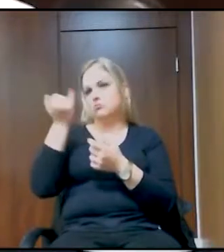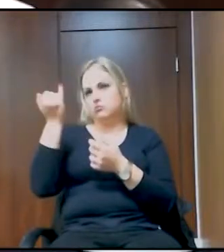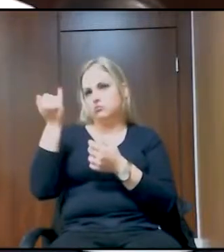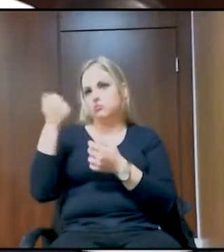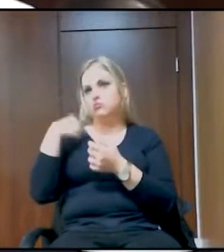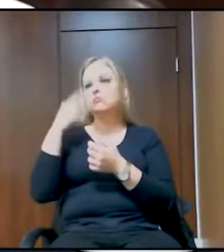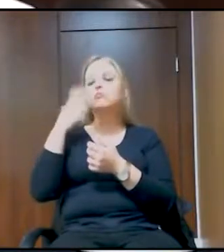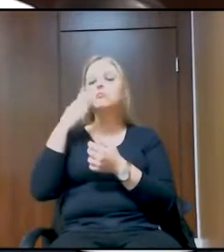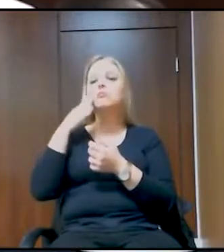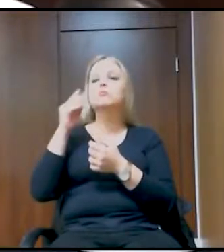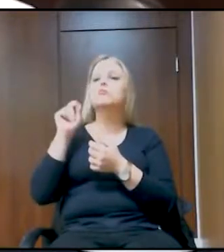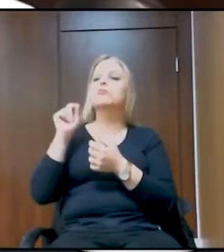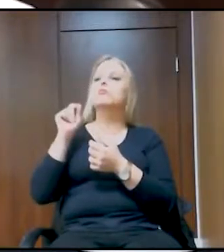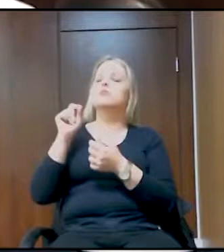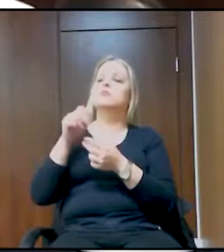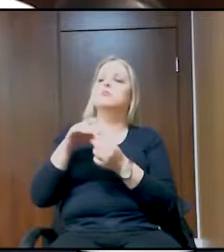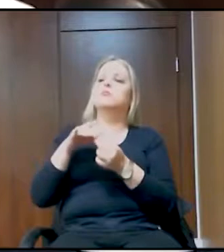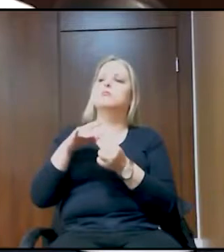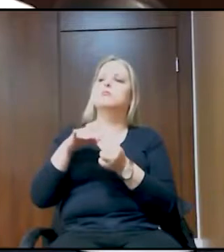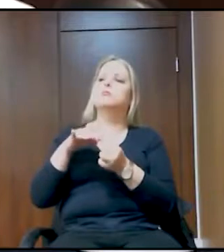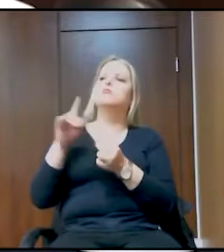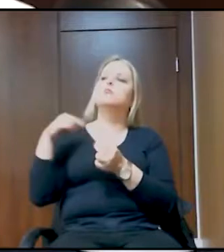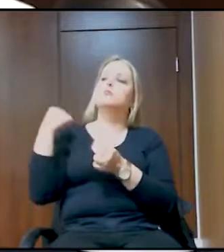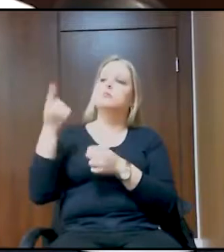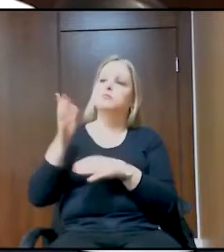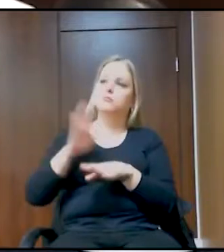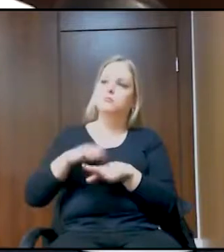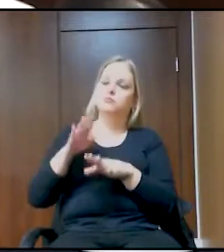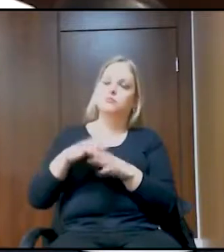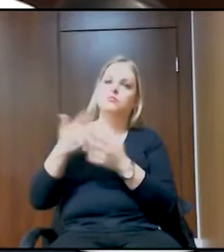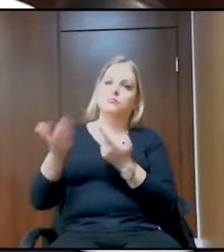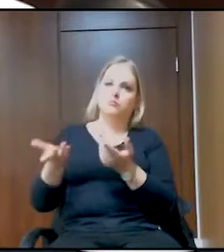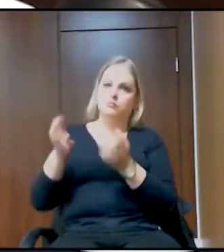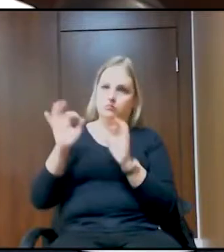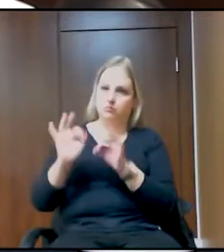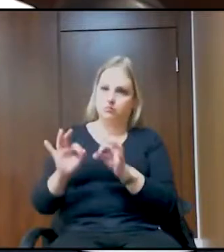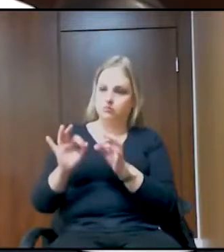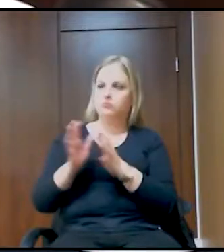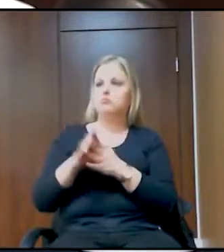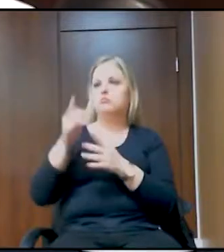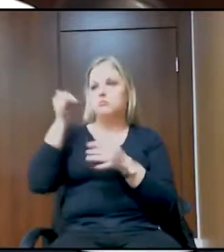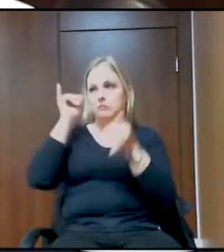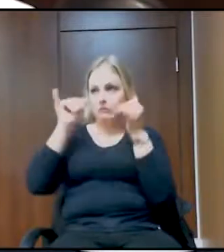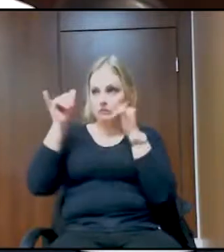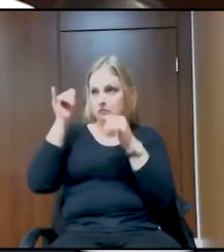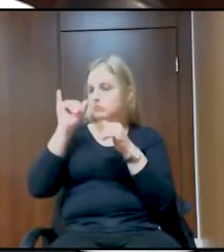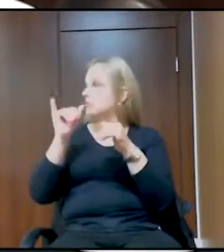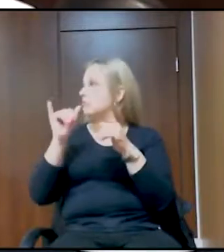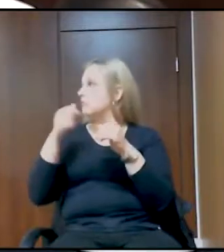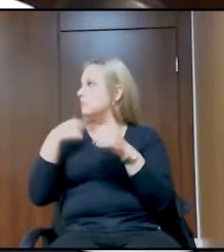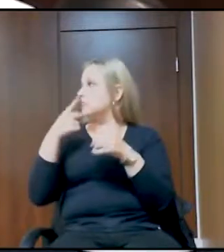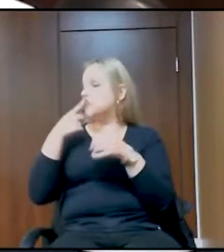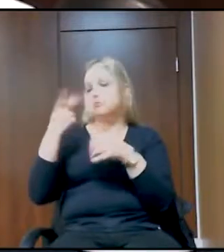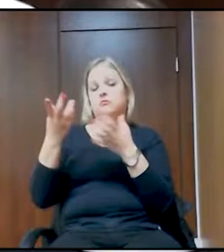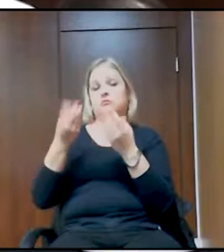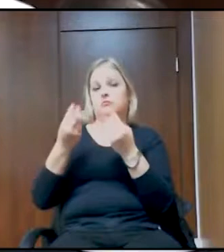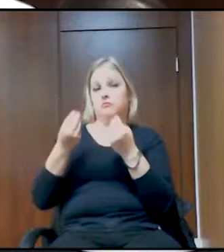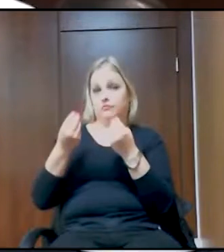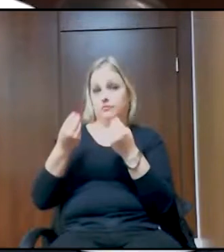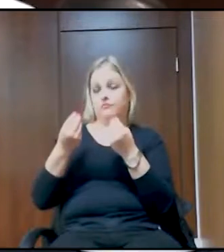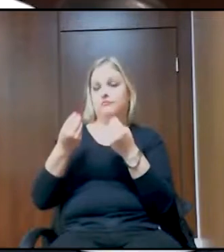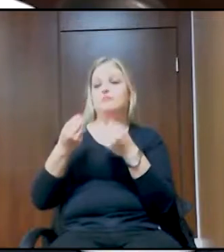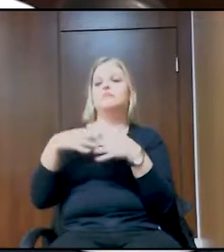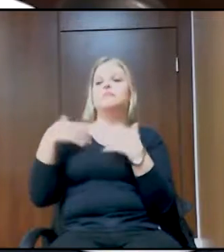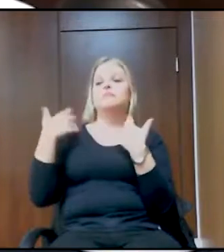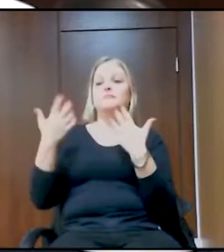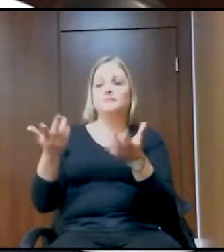quer saber o que nós vamos fazer, tá certo? Então, para evitar aqui que eu fique, até porque se deixar eu falar, eu falo bastante, eu